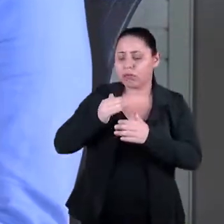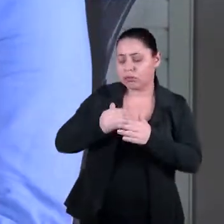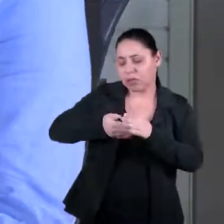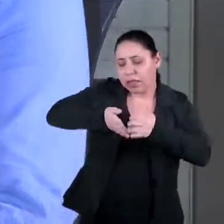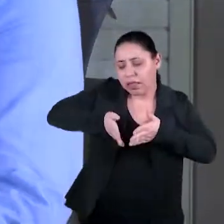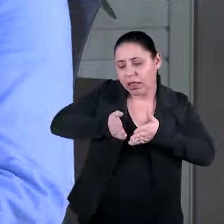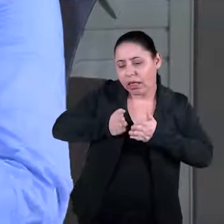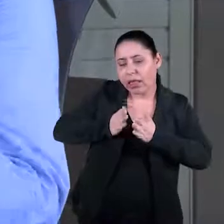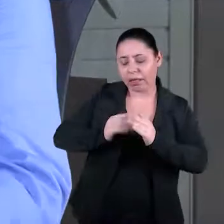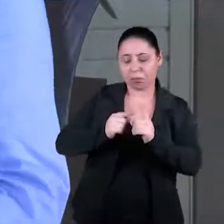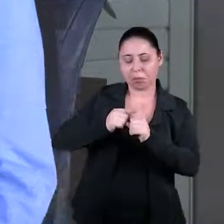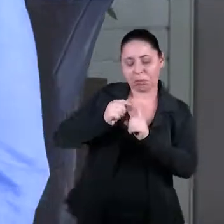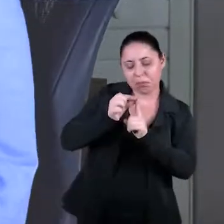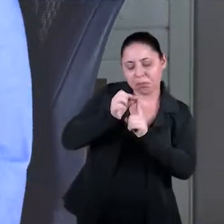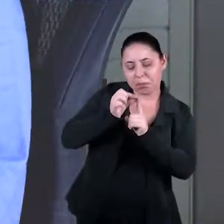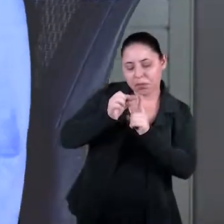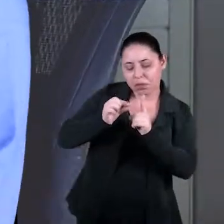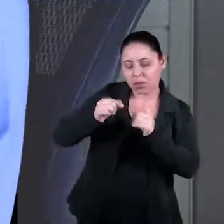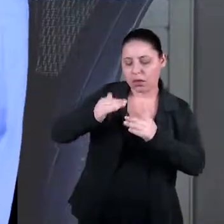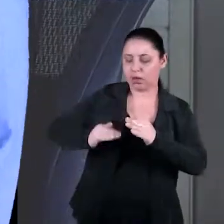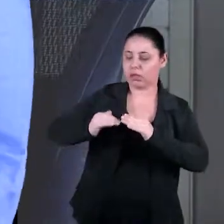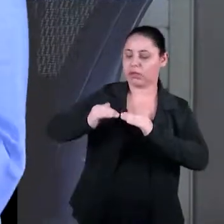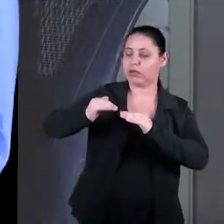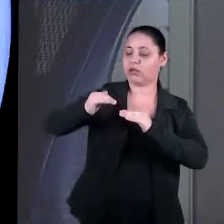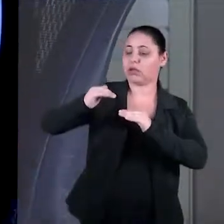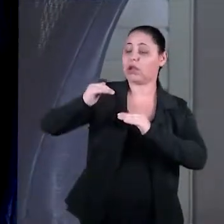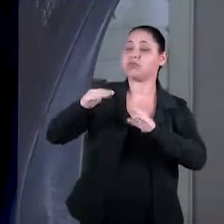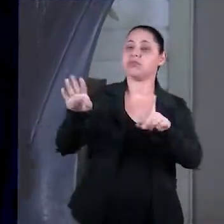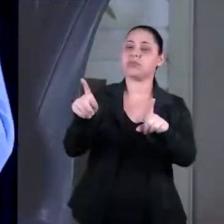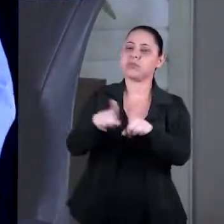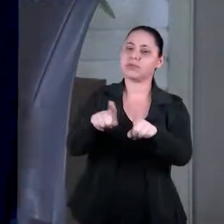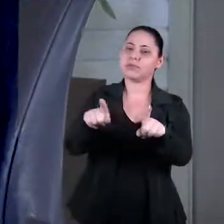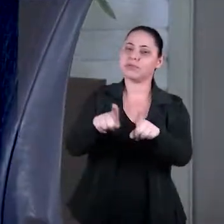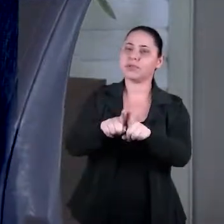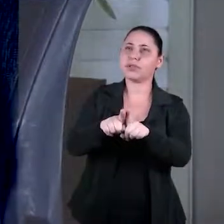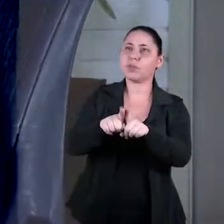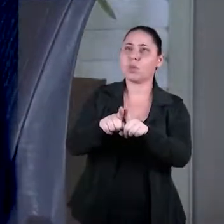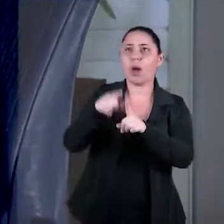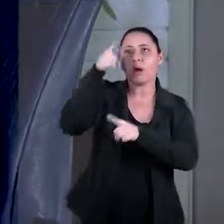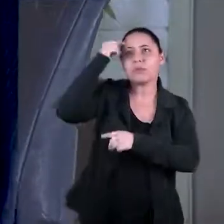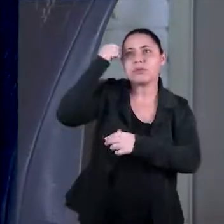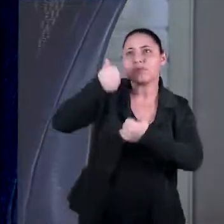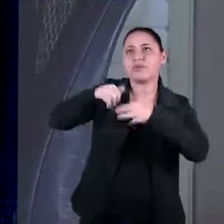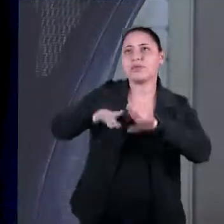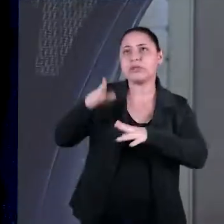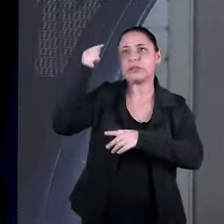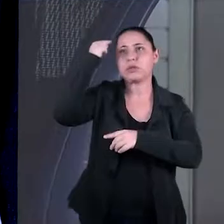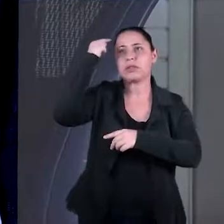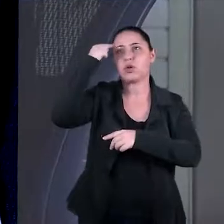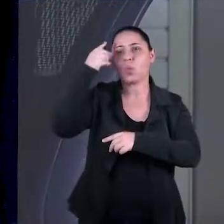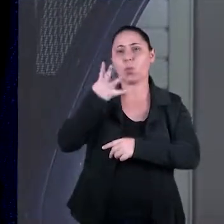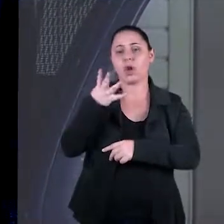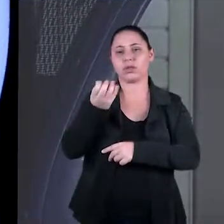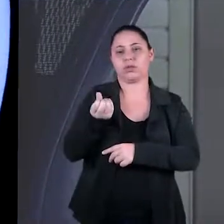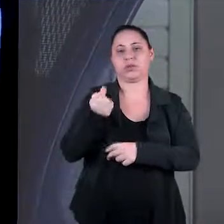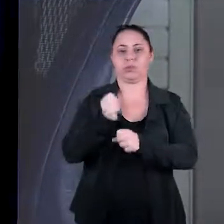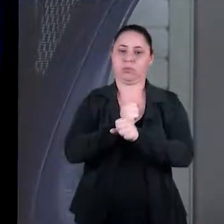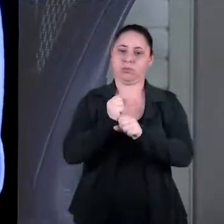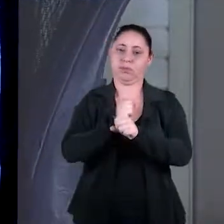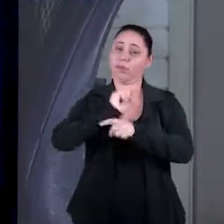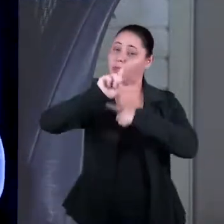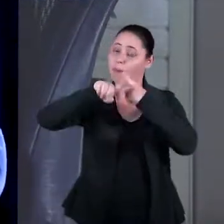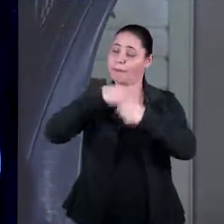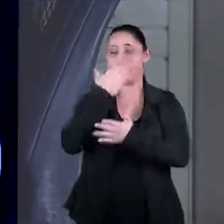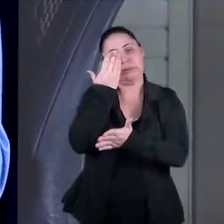de ciclo, né? Então existem os ciclos do cabelo. O cabelo, ele vai ficar na nossa cabeça durante aproximadamente de 4 a